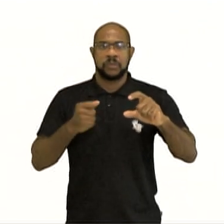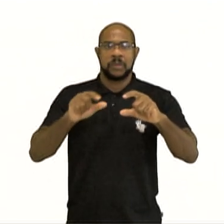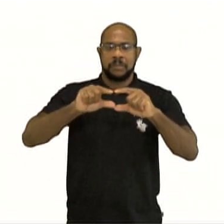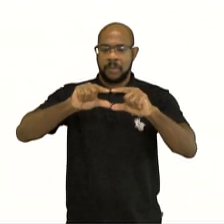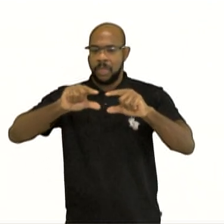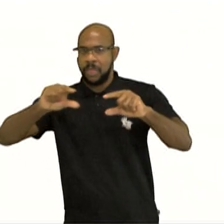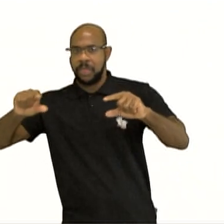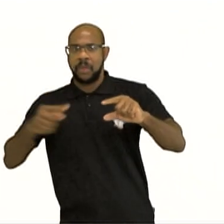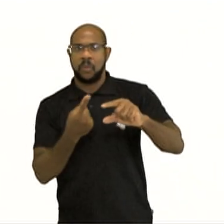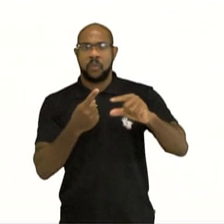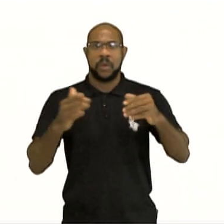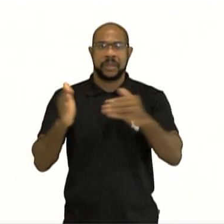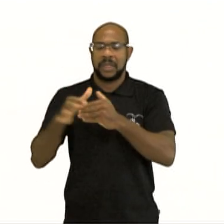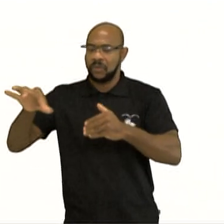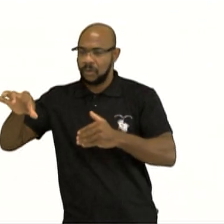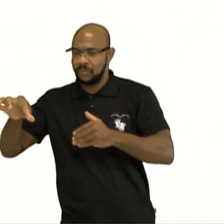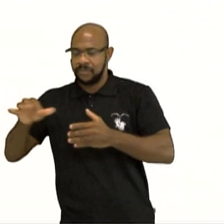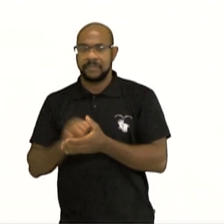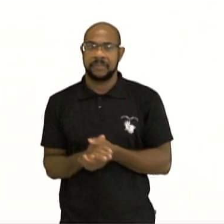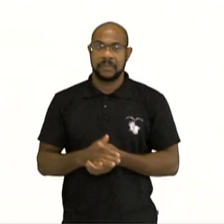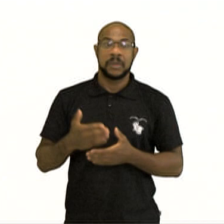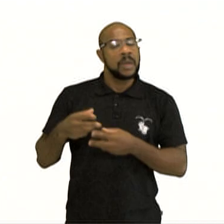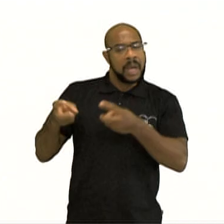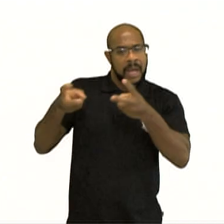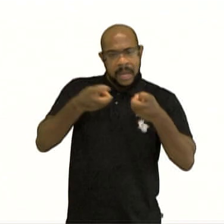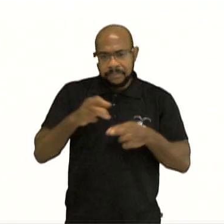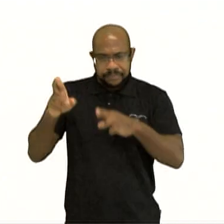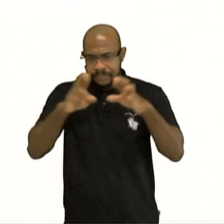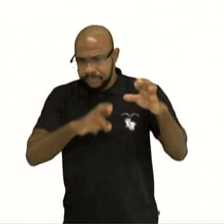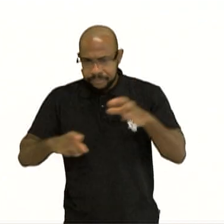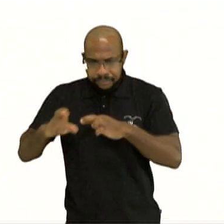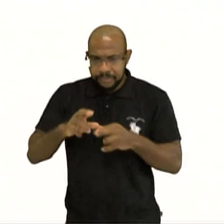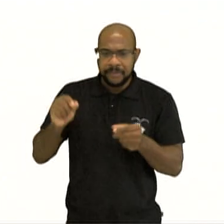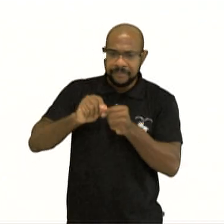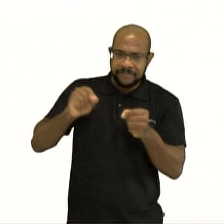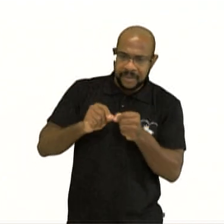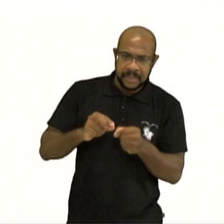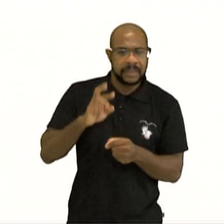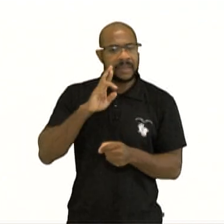para você poder resolver com tranquilidade aqui. Já conferimos o que você fez.